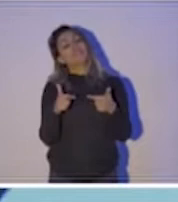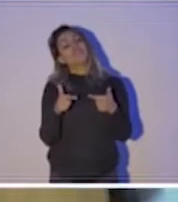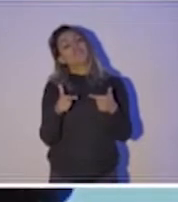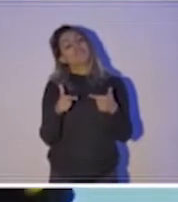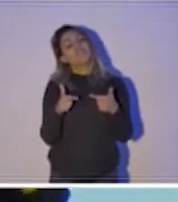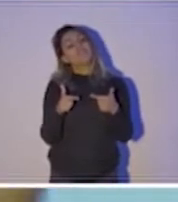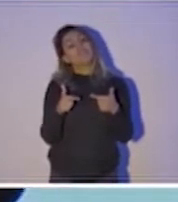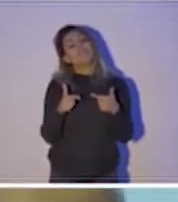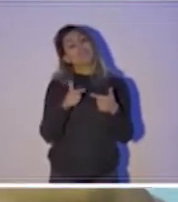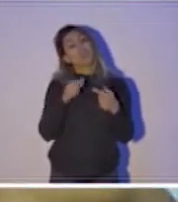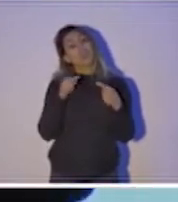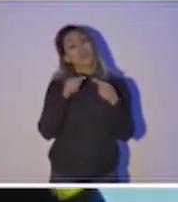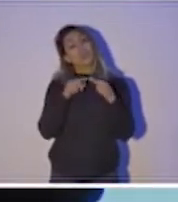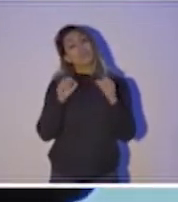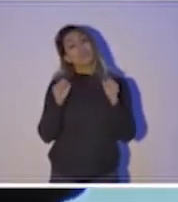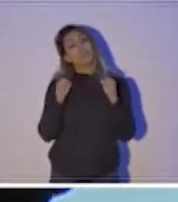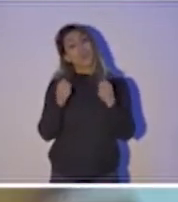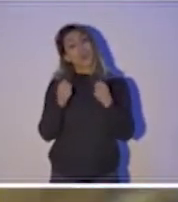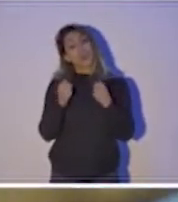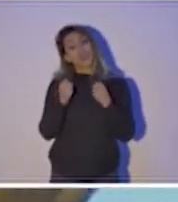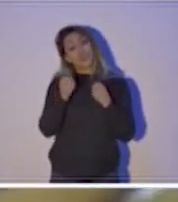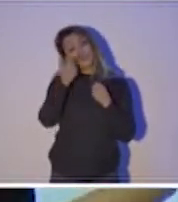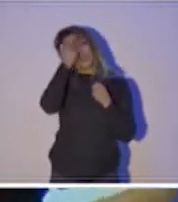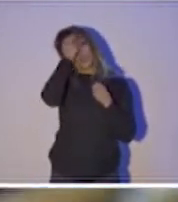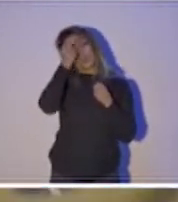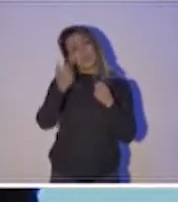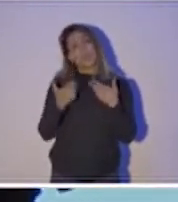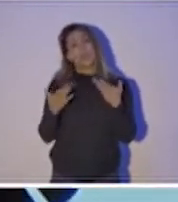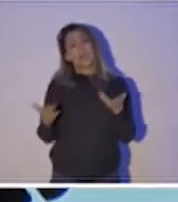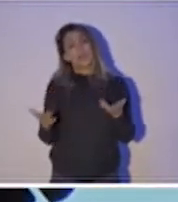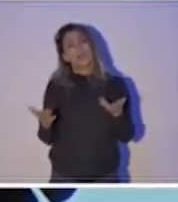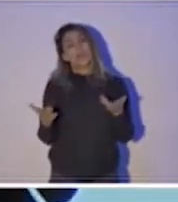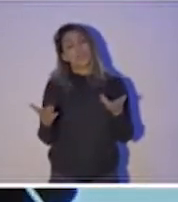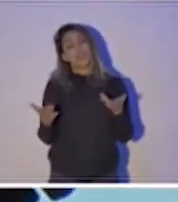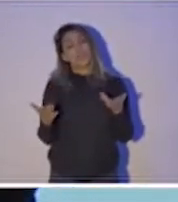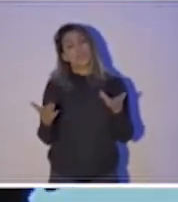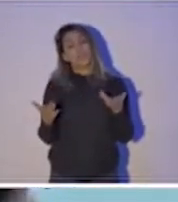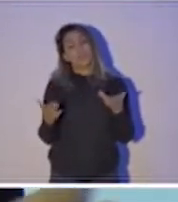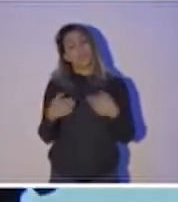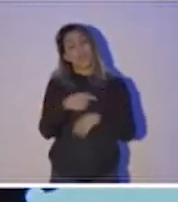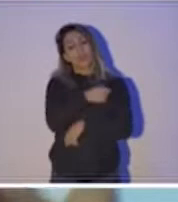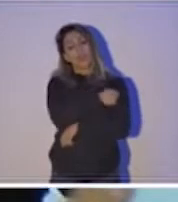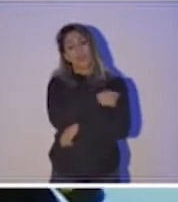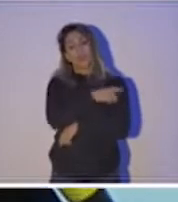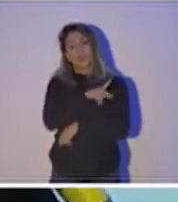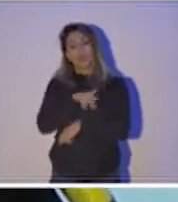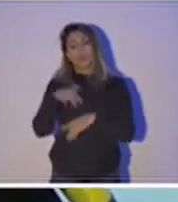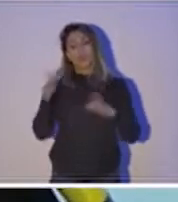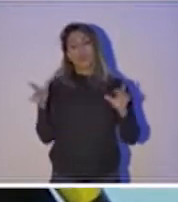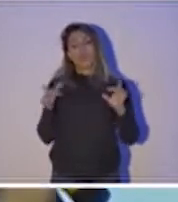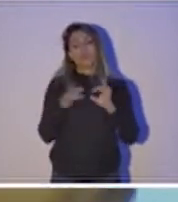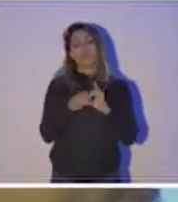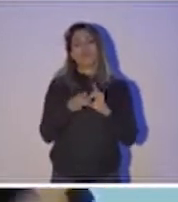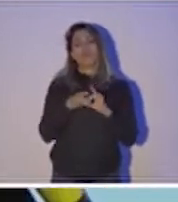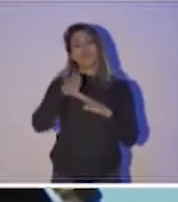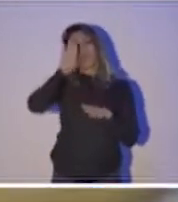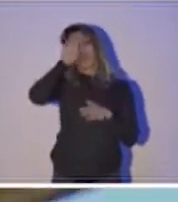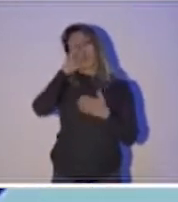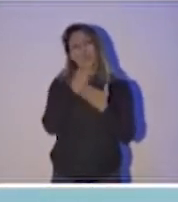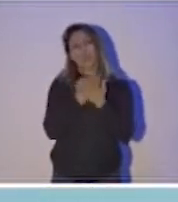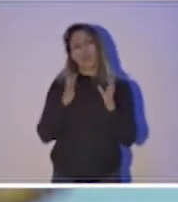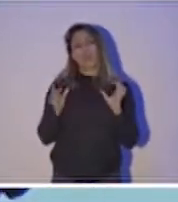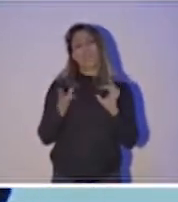por esse esforço consciente da criação de um elo de confiança entre professores e alunos. E